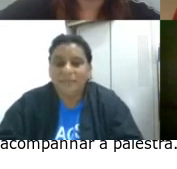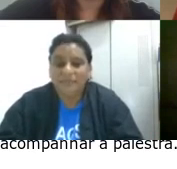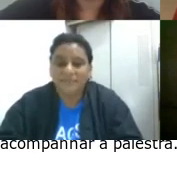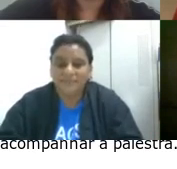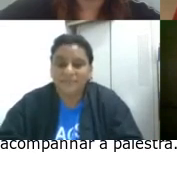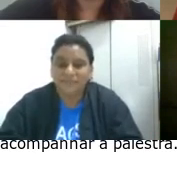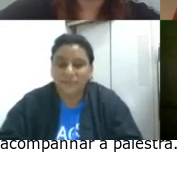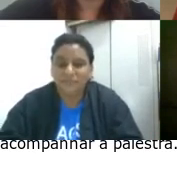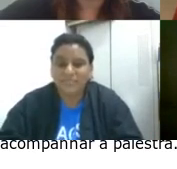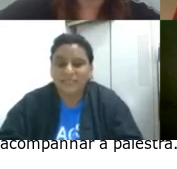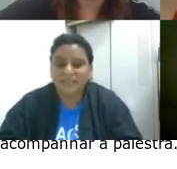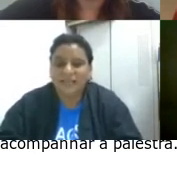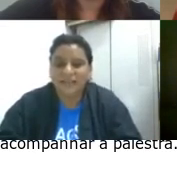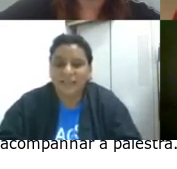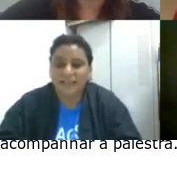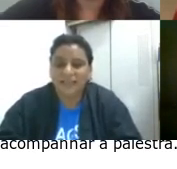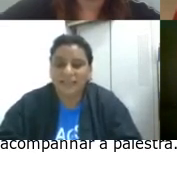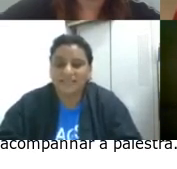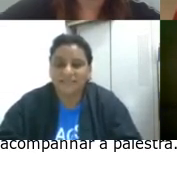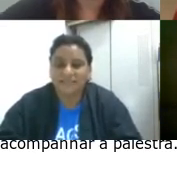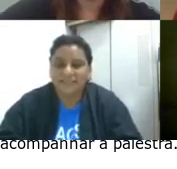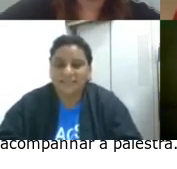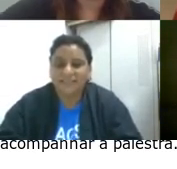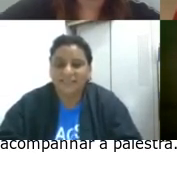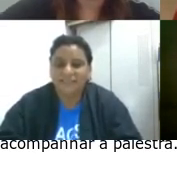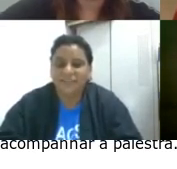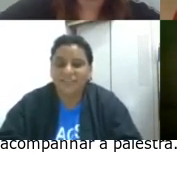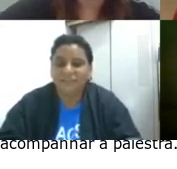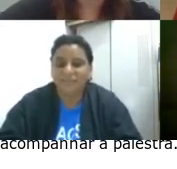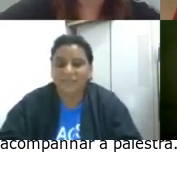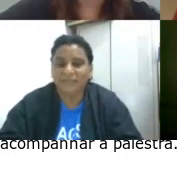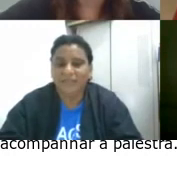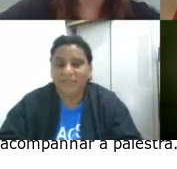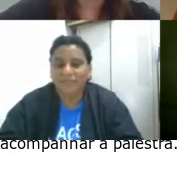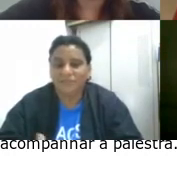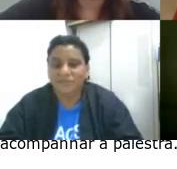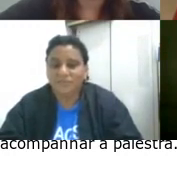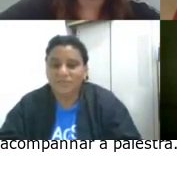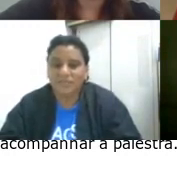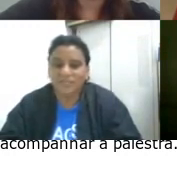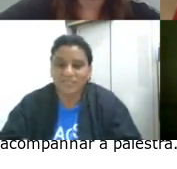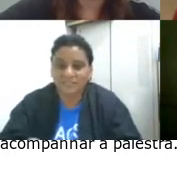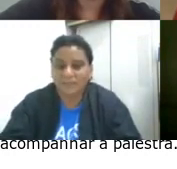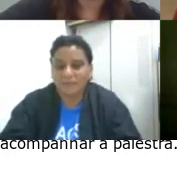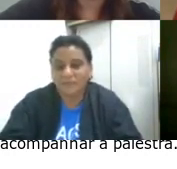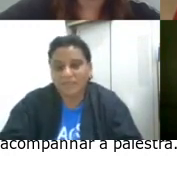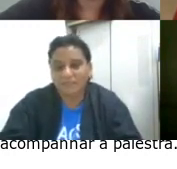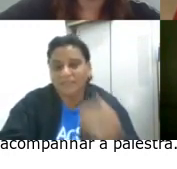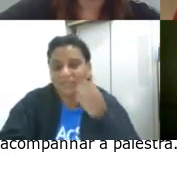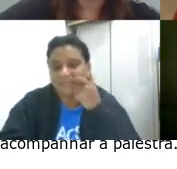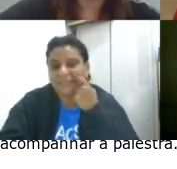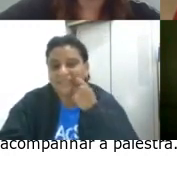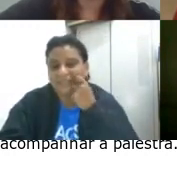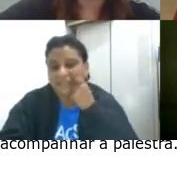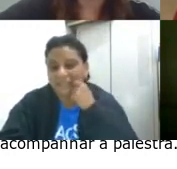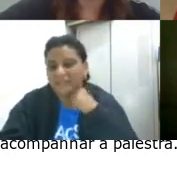mês então todo mês ele está ali naquela casa né diferentemente dos nossos colegas que trabalham com endemias